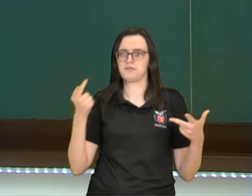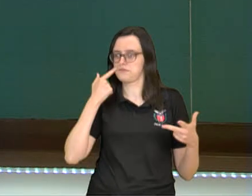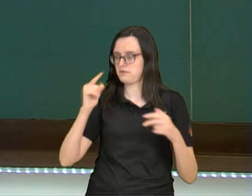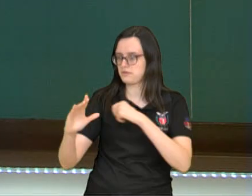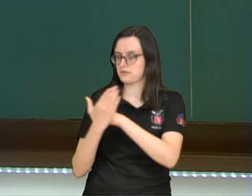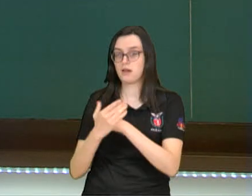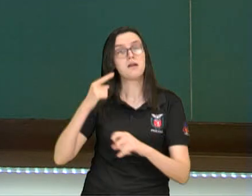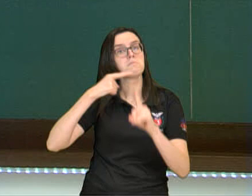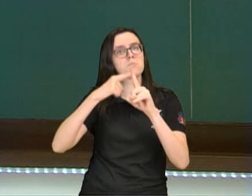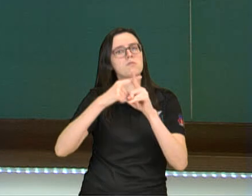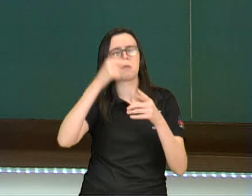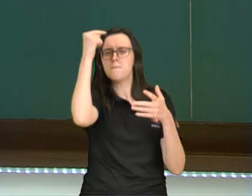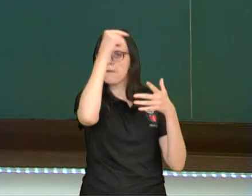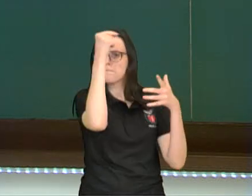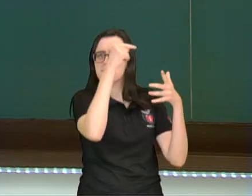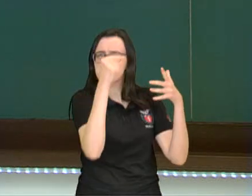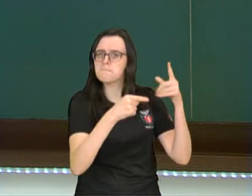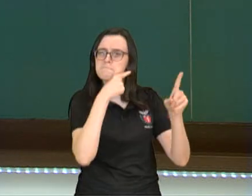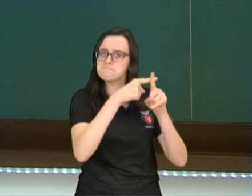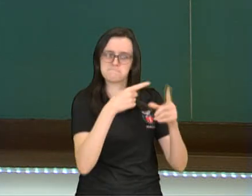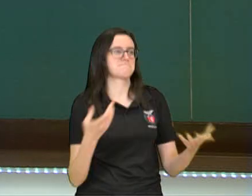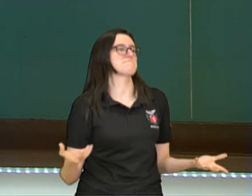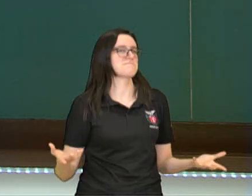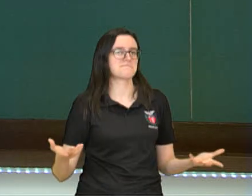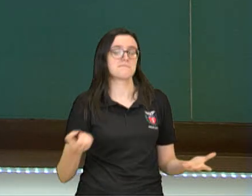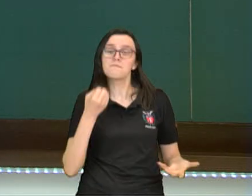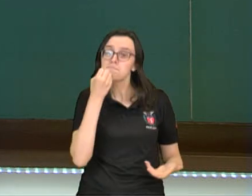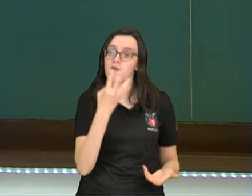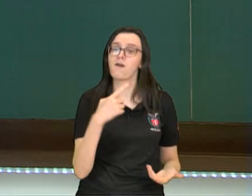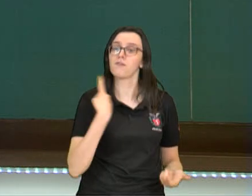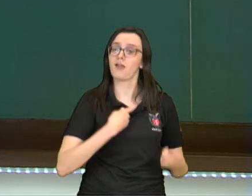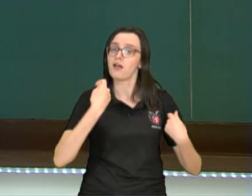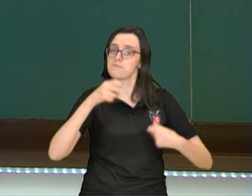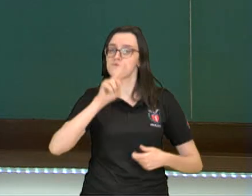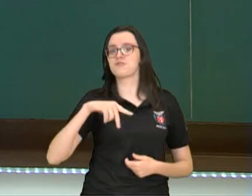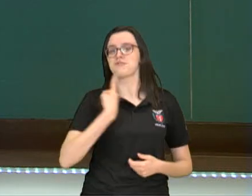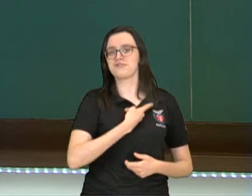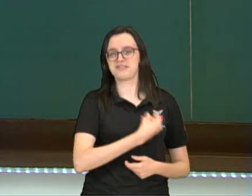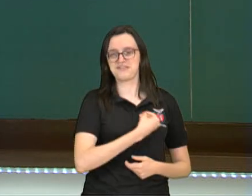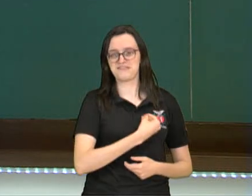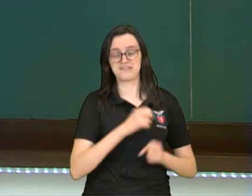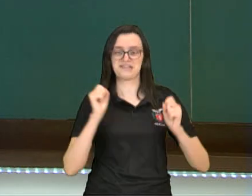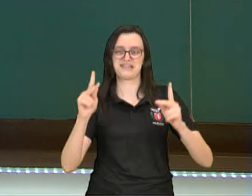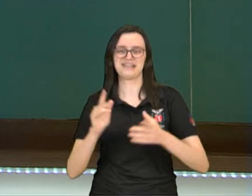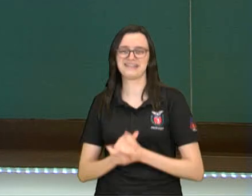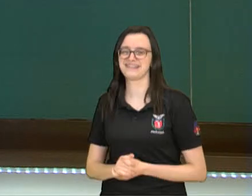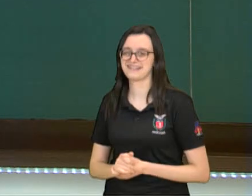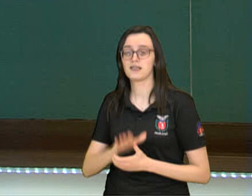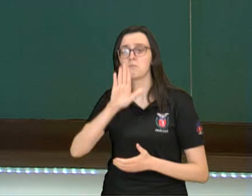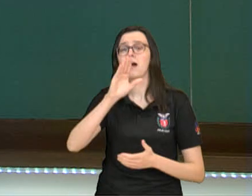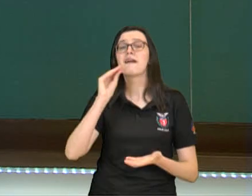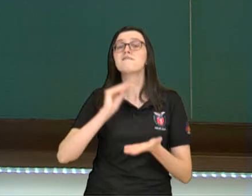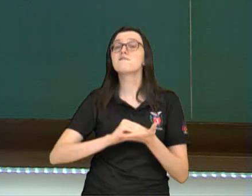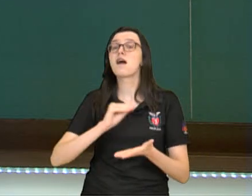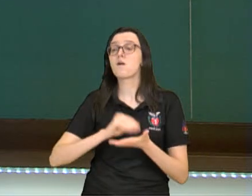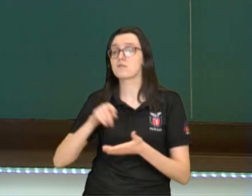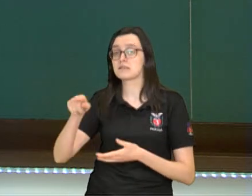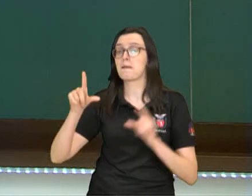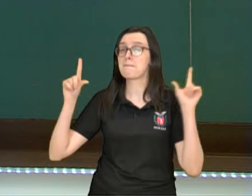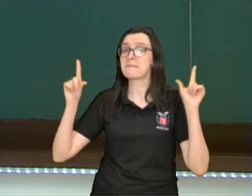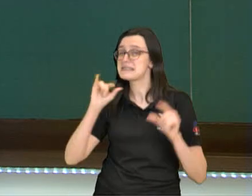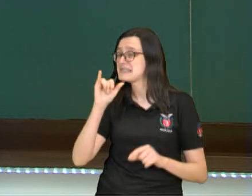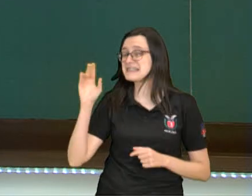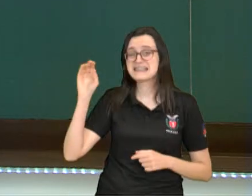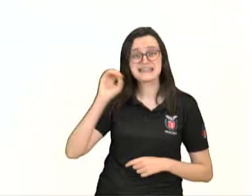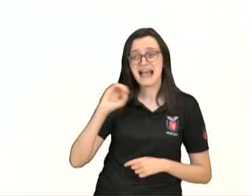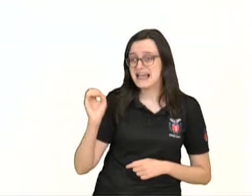Muita vantagem. Então, bora ter o sódio na nossa vida, tá bom? E a falta dele? Falta dele faz mal,